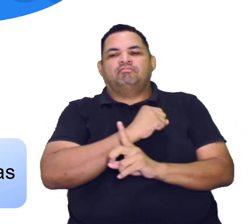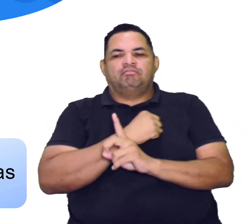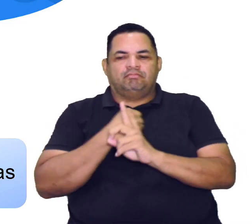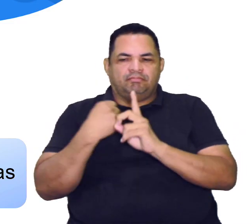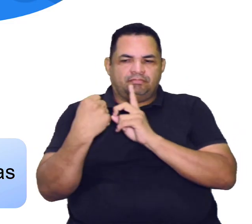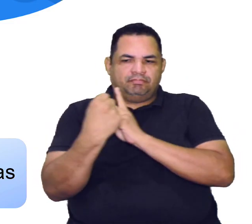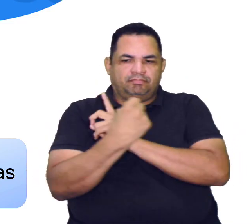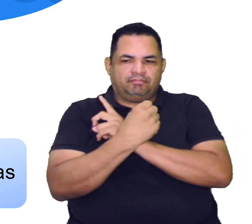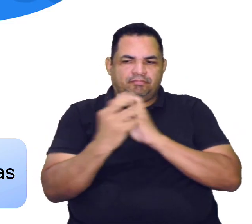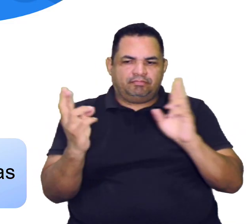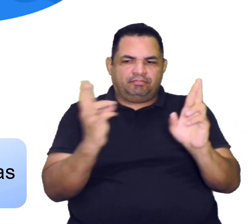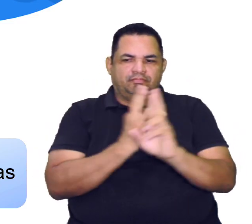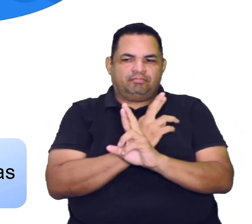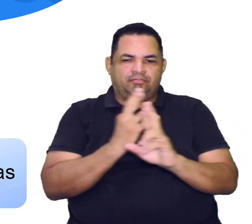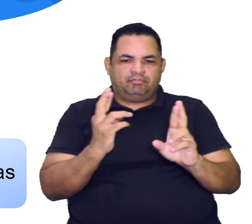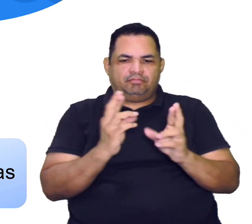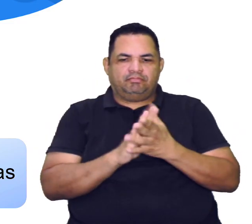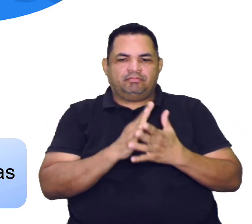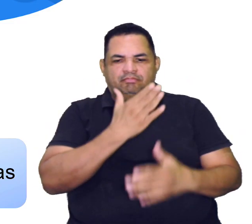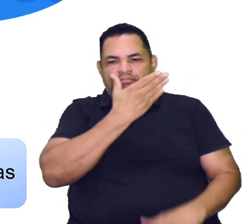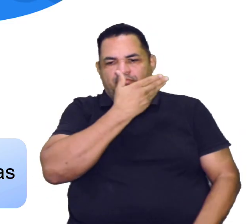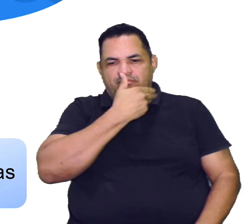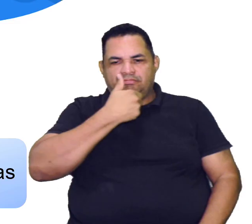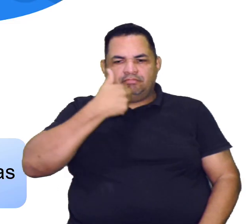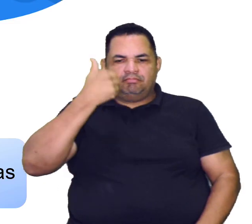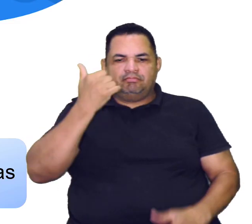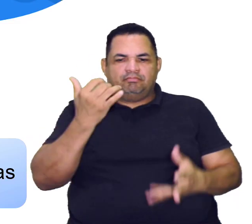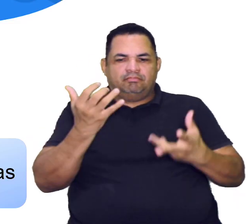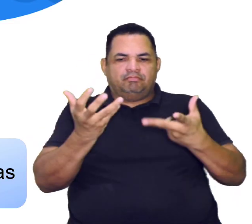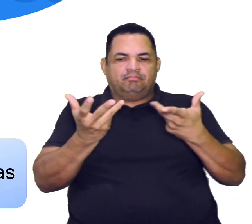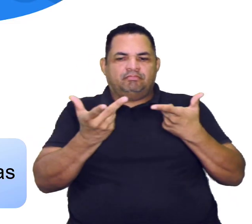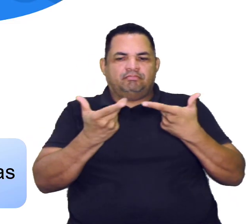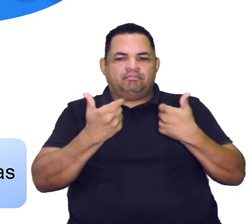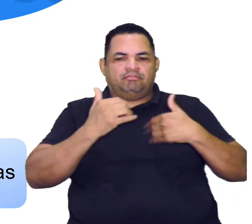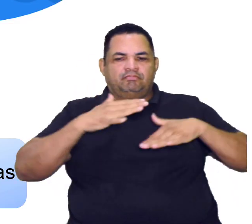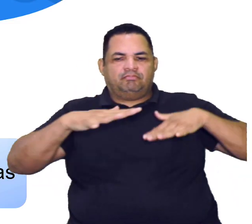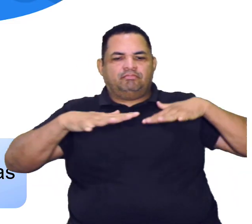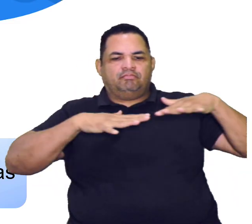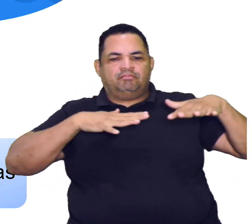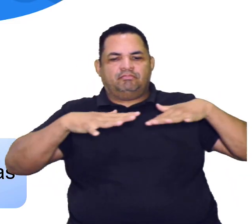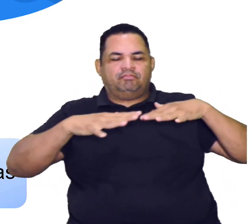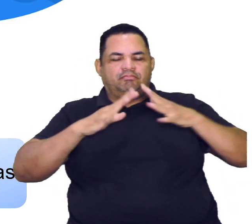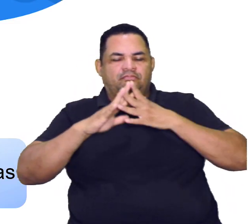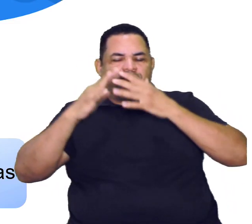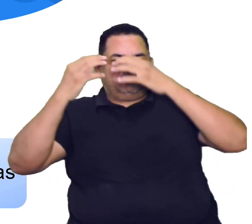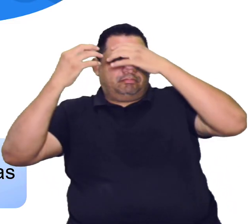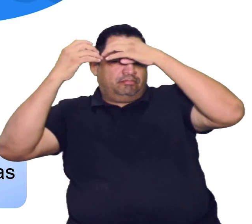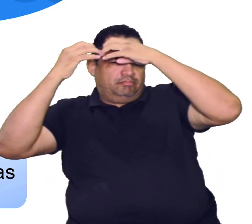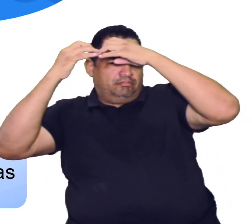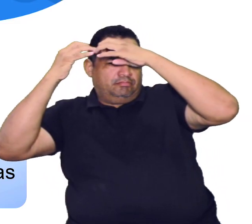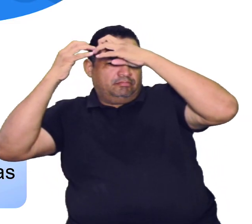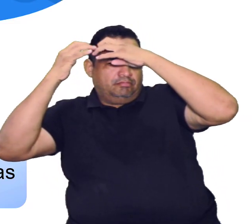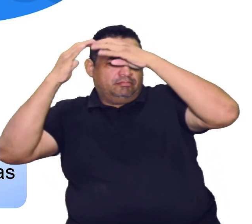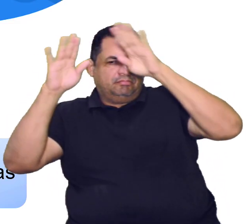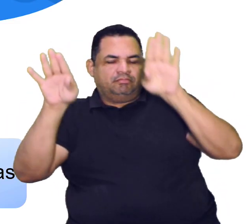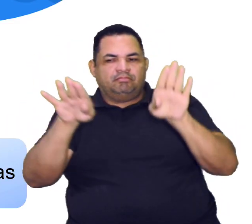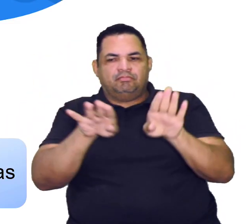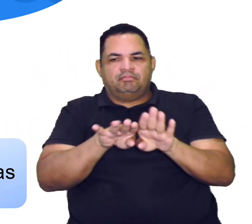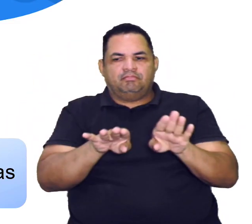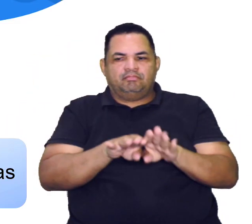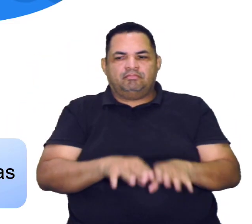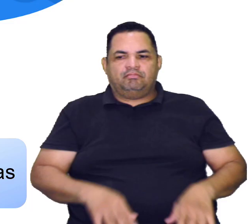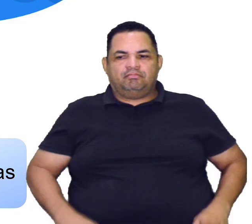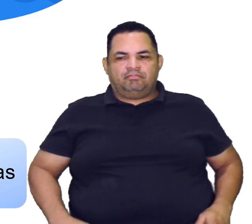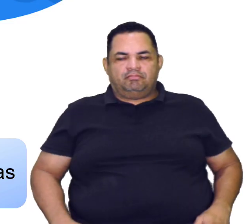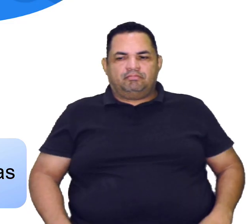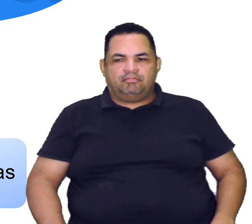dessa socialização. Vou melhorar as minhas habilidades motoras e cognitivas,